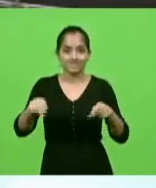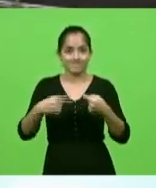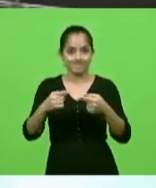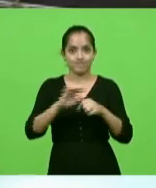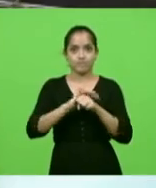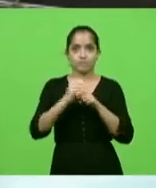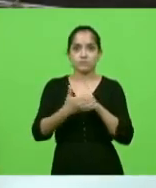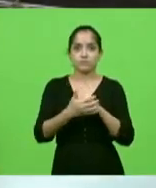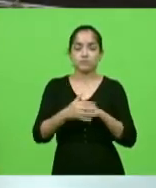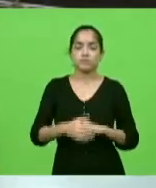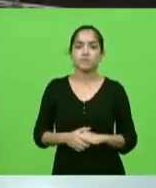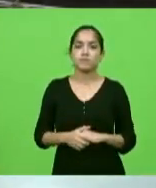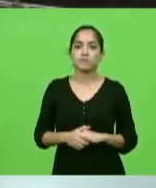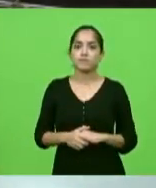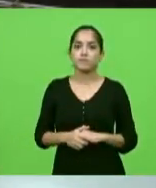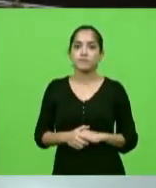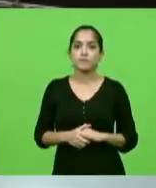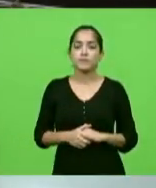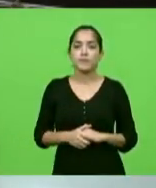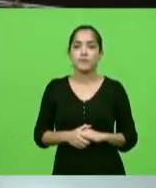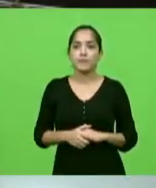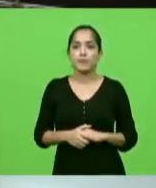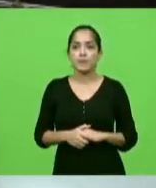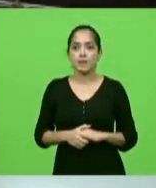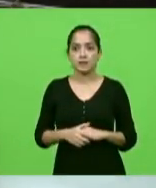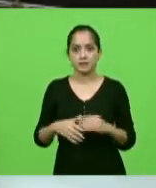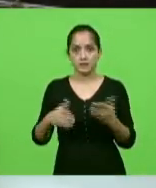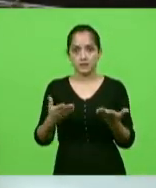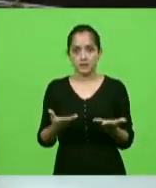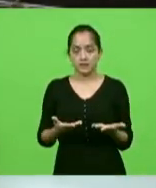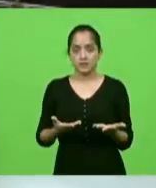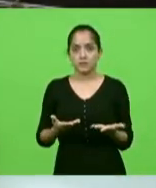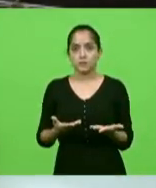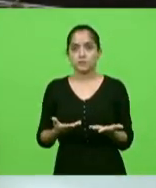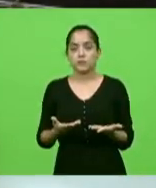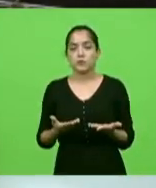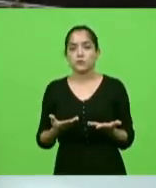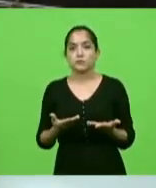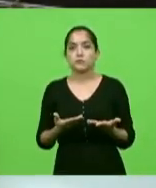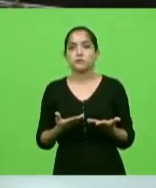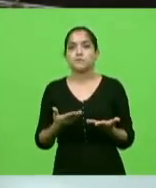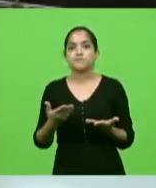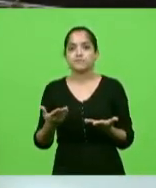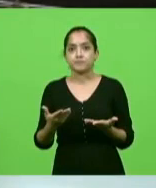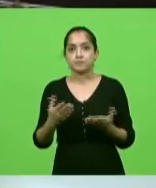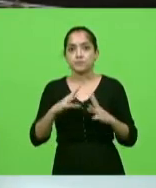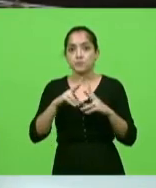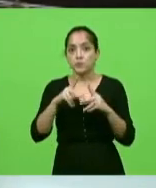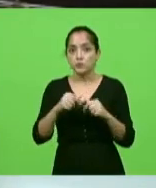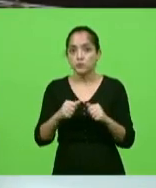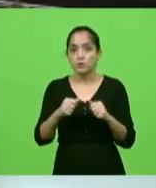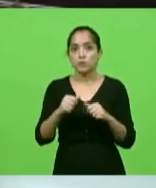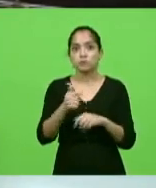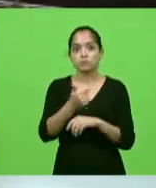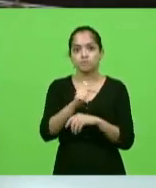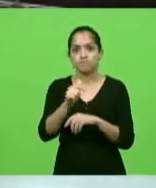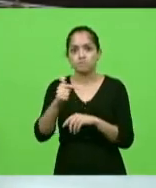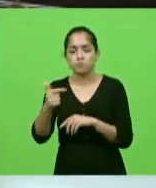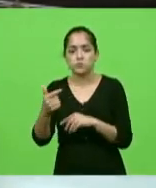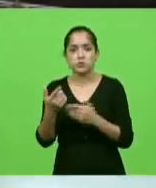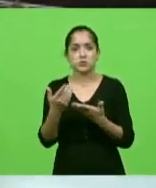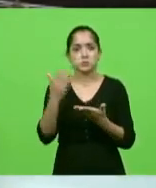enfrentamento da pandemia isto posto diante da Total ausência de